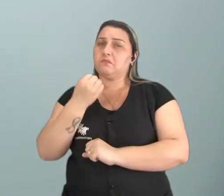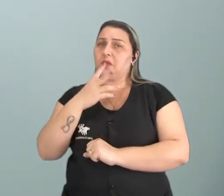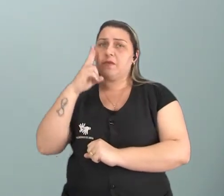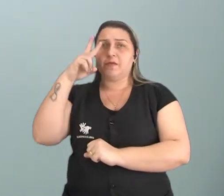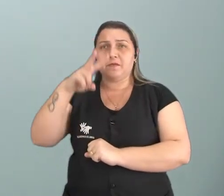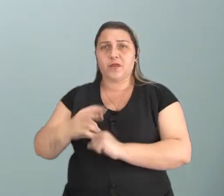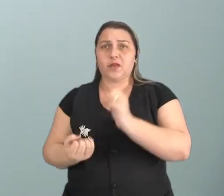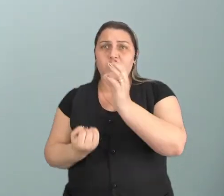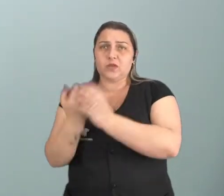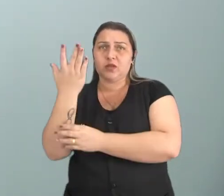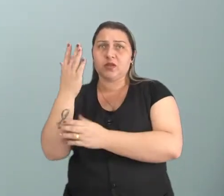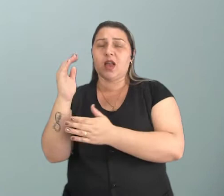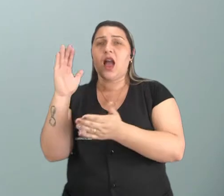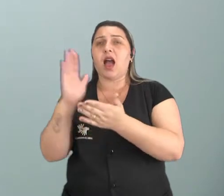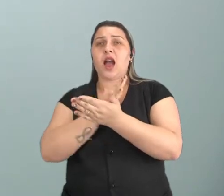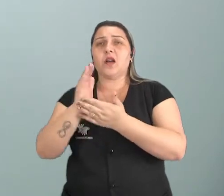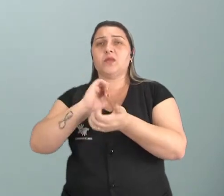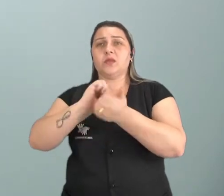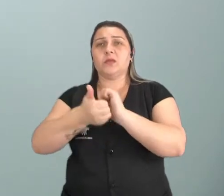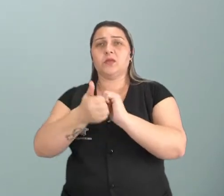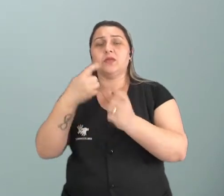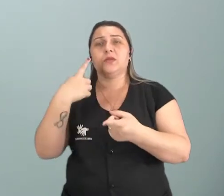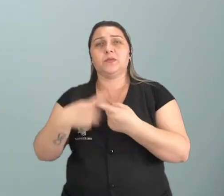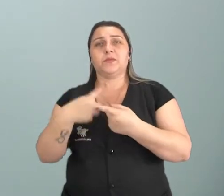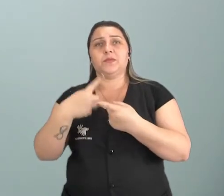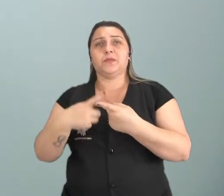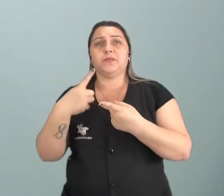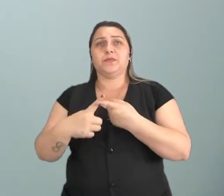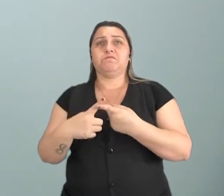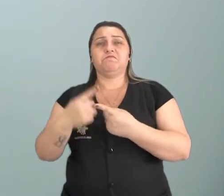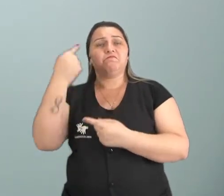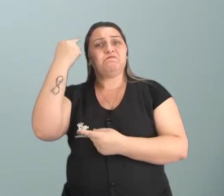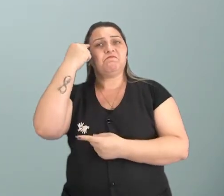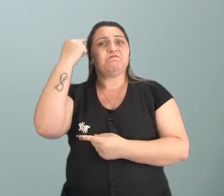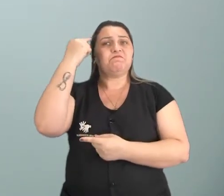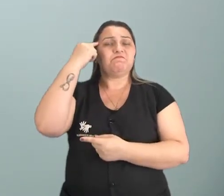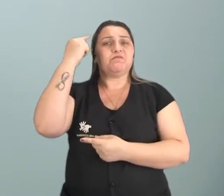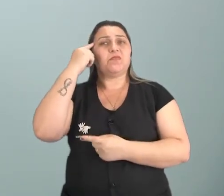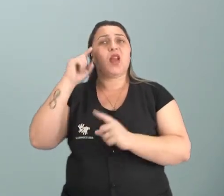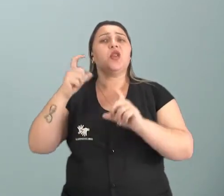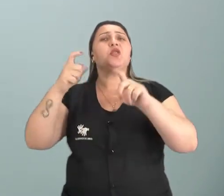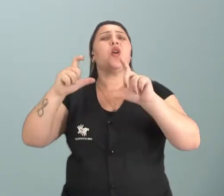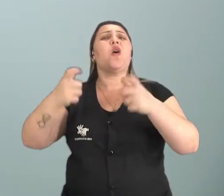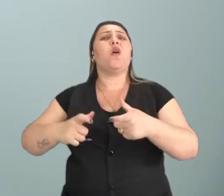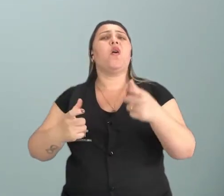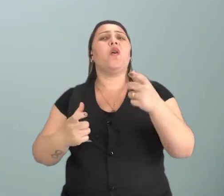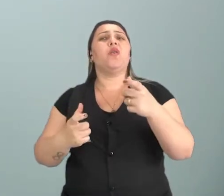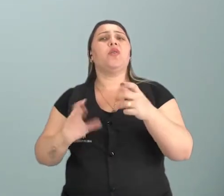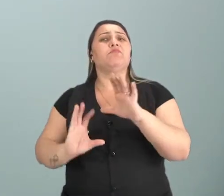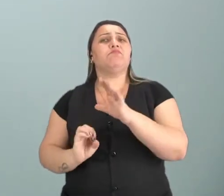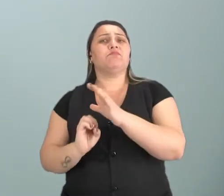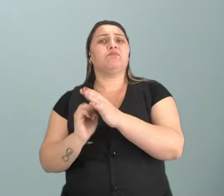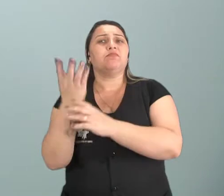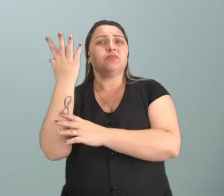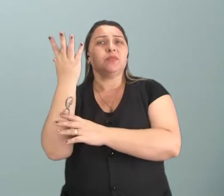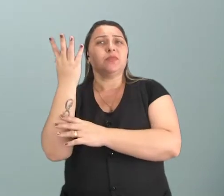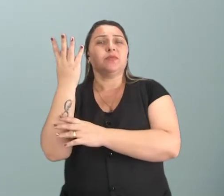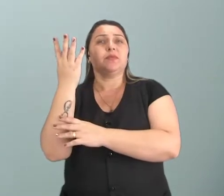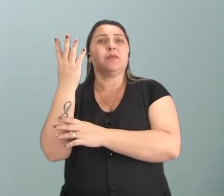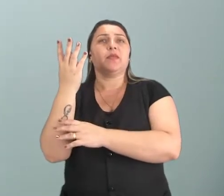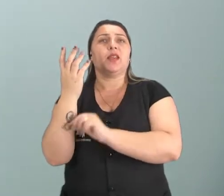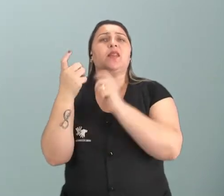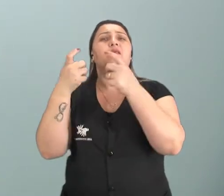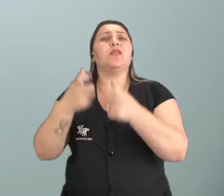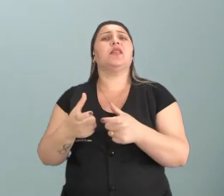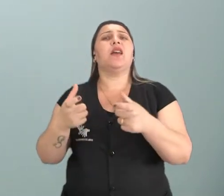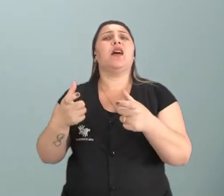gente vê a origem de alguns esportes, porque a gente nem imagina de onde eles vieram, né? E o parkour ele veio do